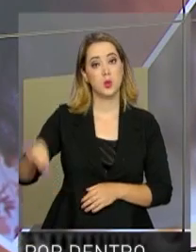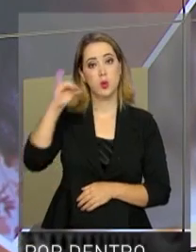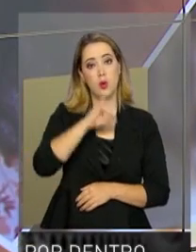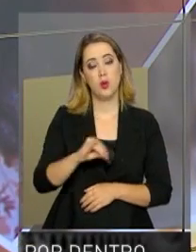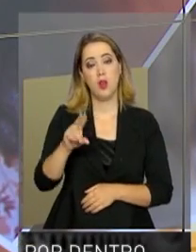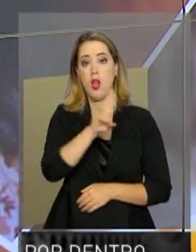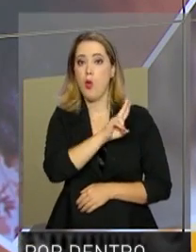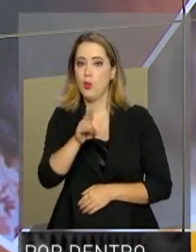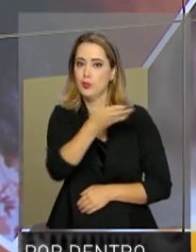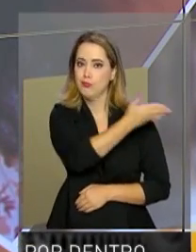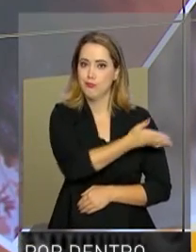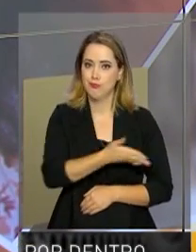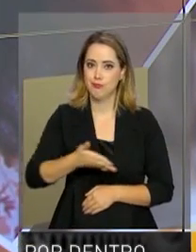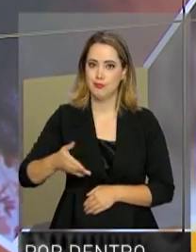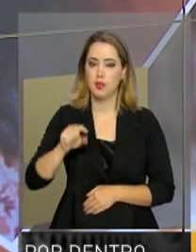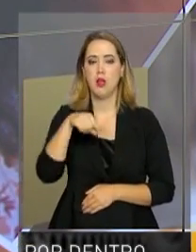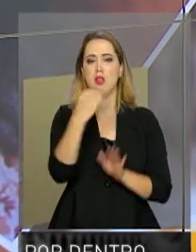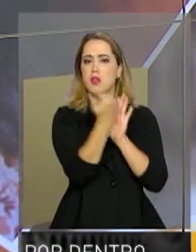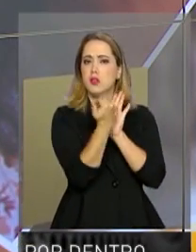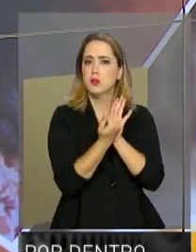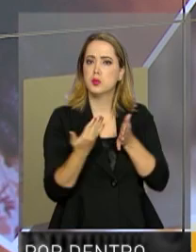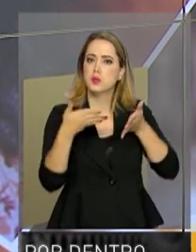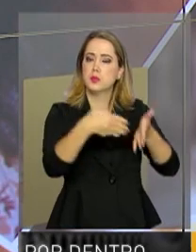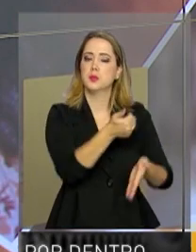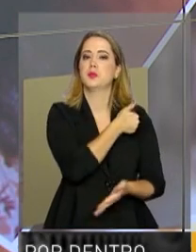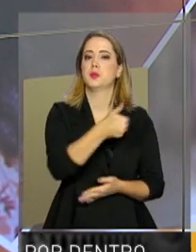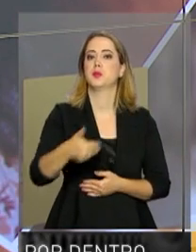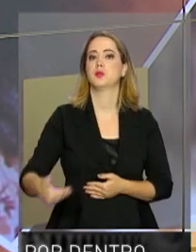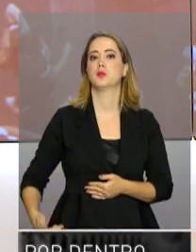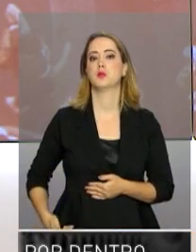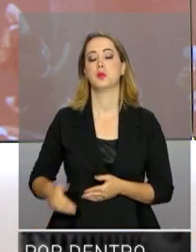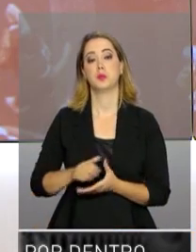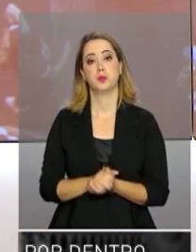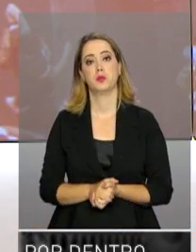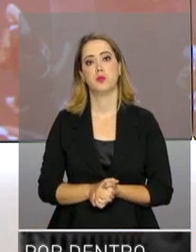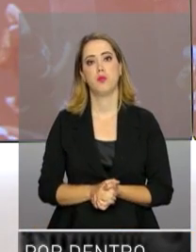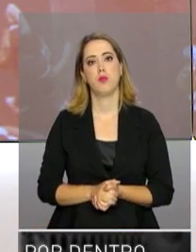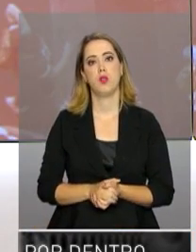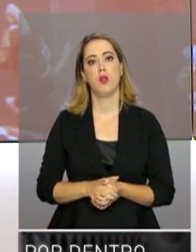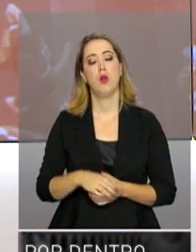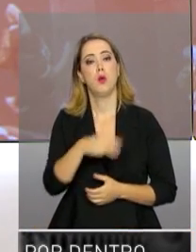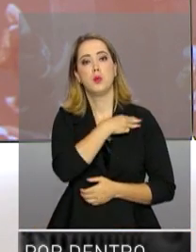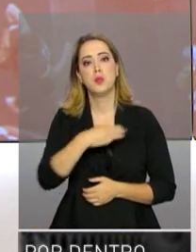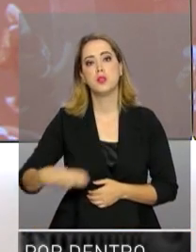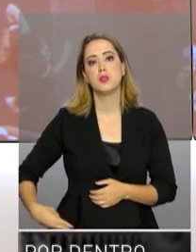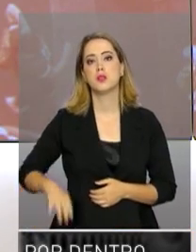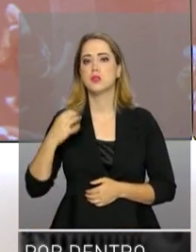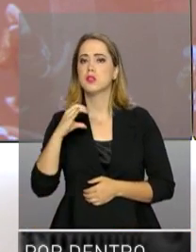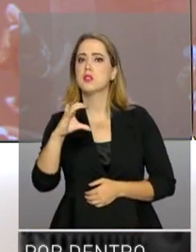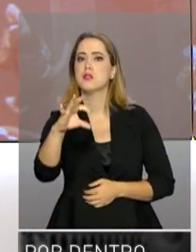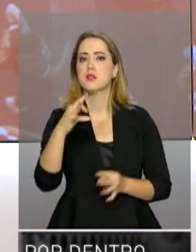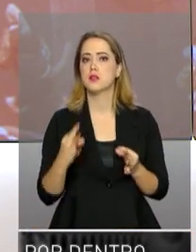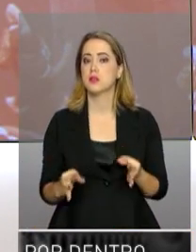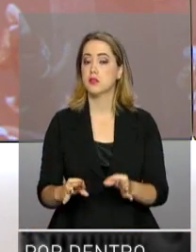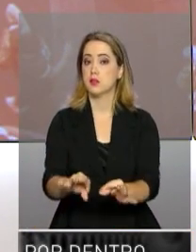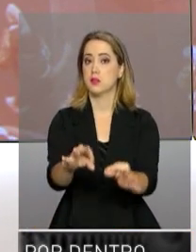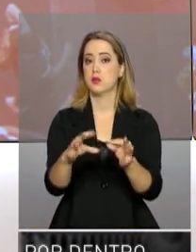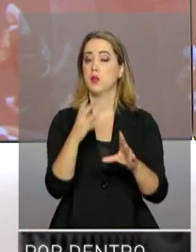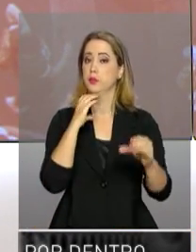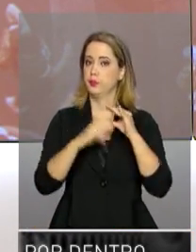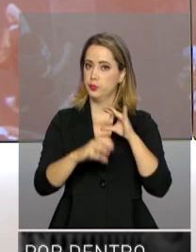eu sou Renata Corsini e esse é o programa Por Dentro do Governo. O ministro da Ciência, Tecnologia,